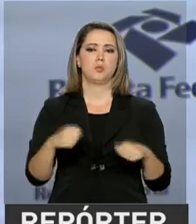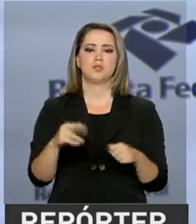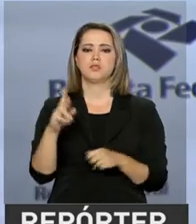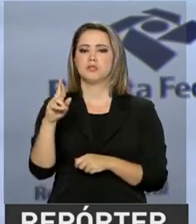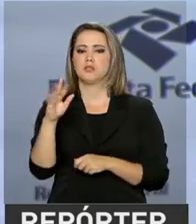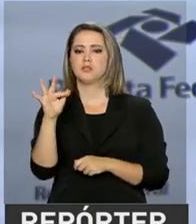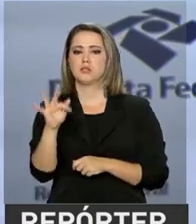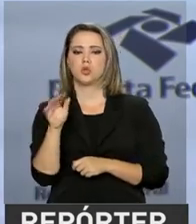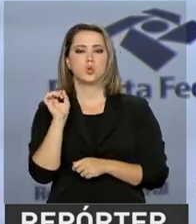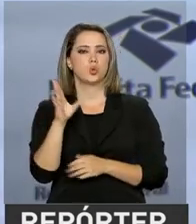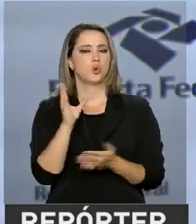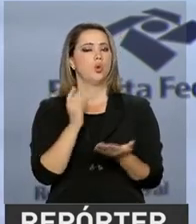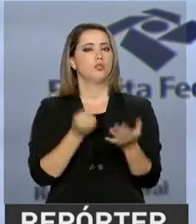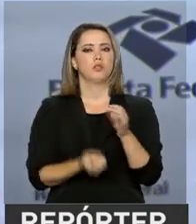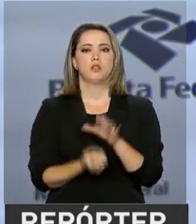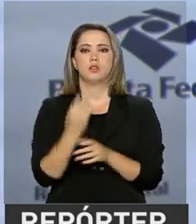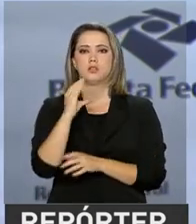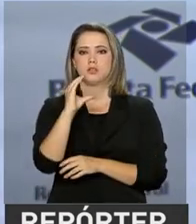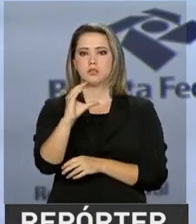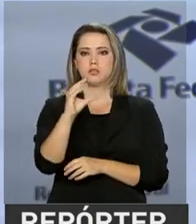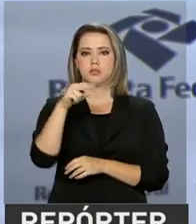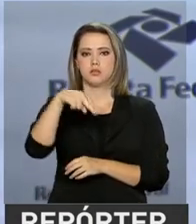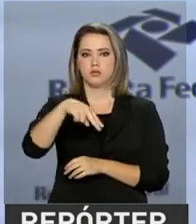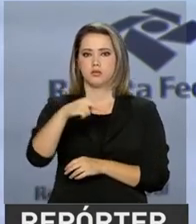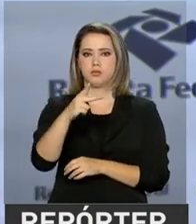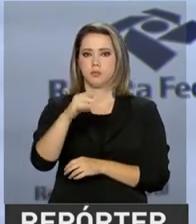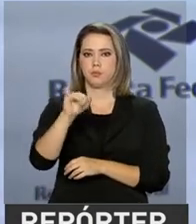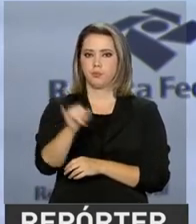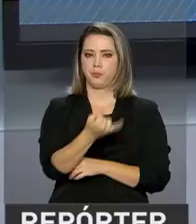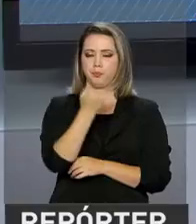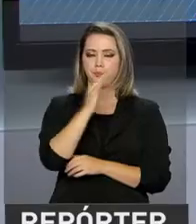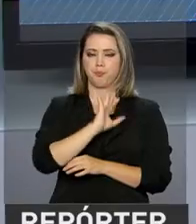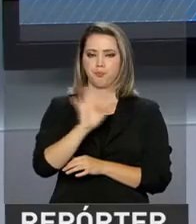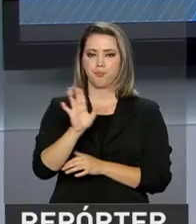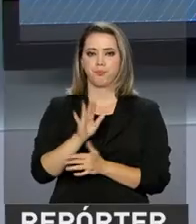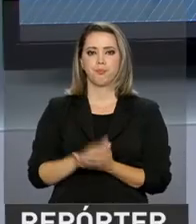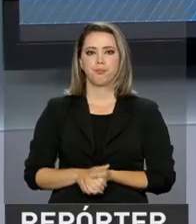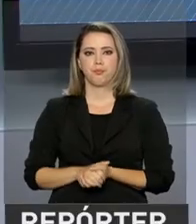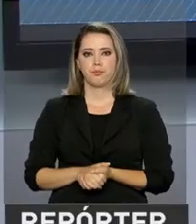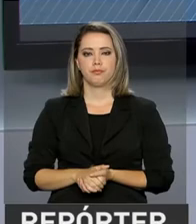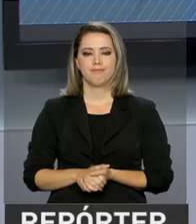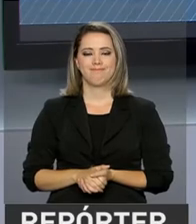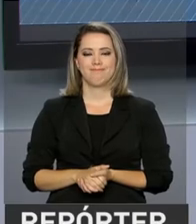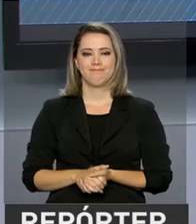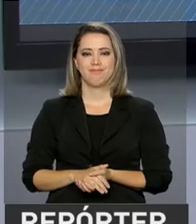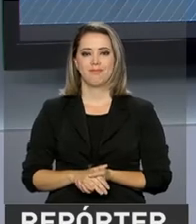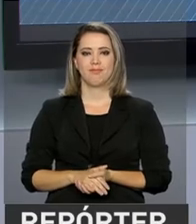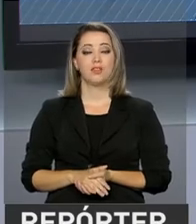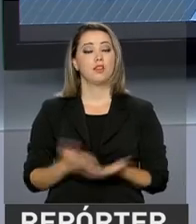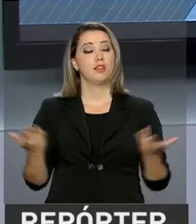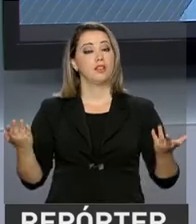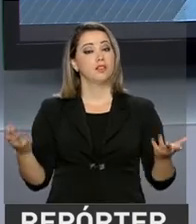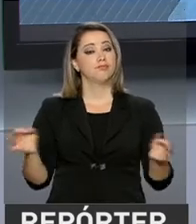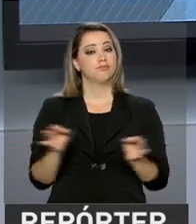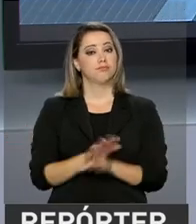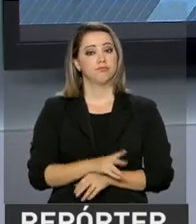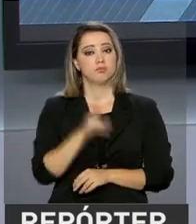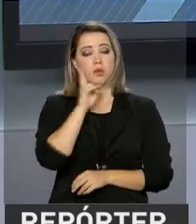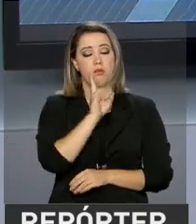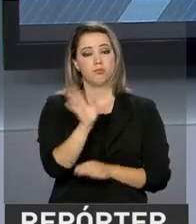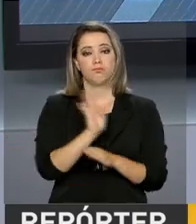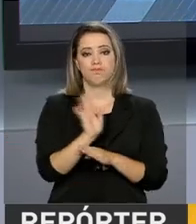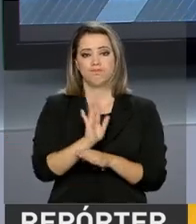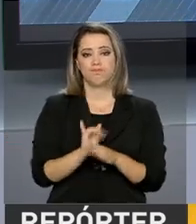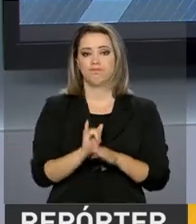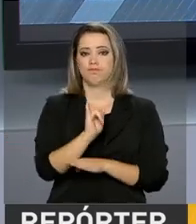somente com registo já consegue o cnpj diretamente no cartório esta edição termina aqui você pode rever as